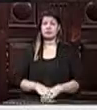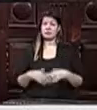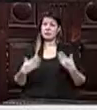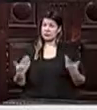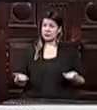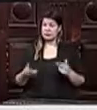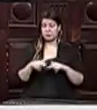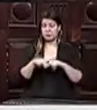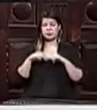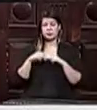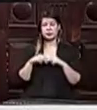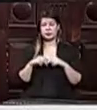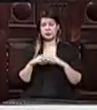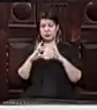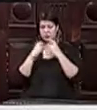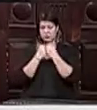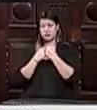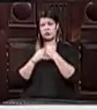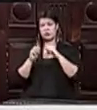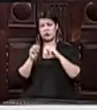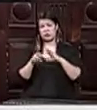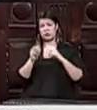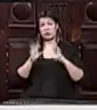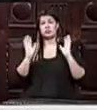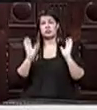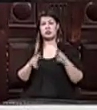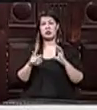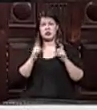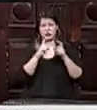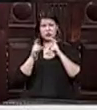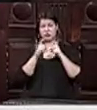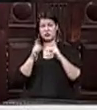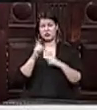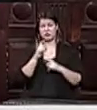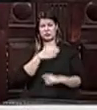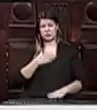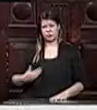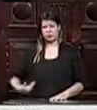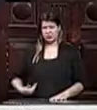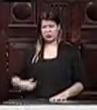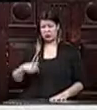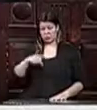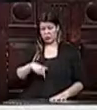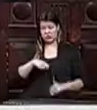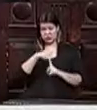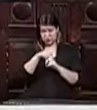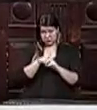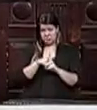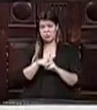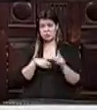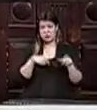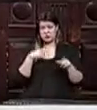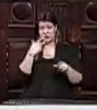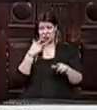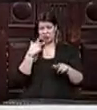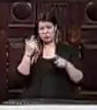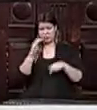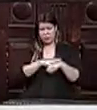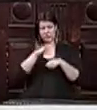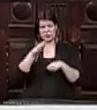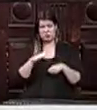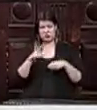isso, na Comissão de Educação já há uma audiência pública programada ainda este mês para tratar desta questão, mas eu quero